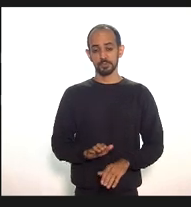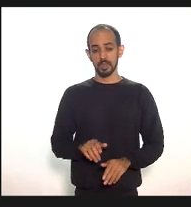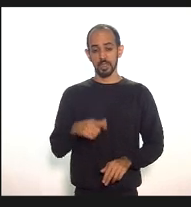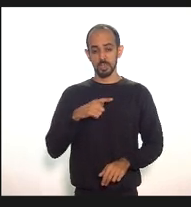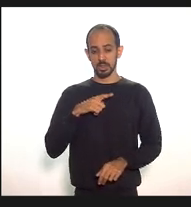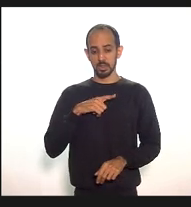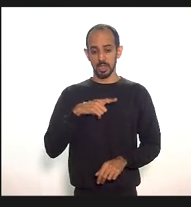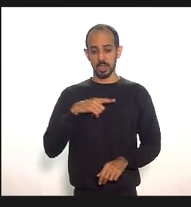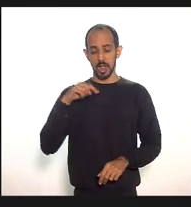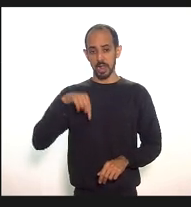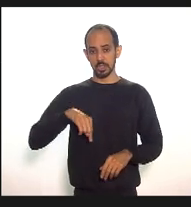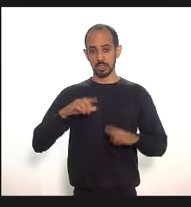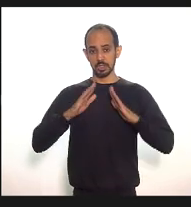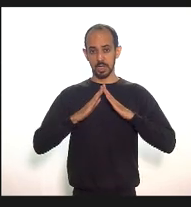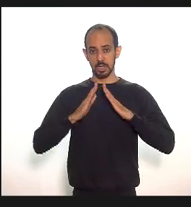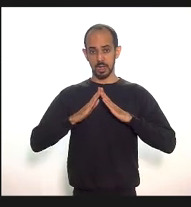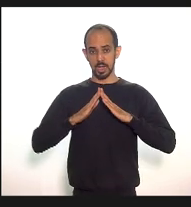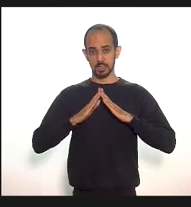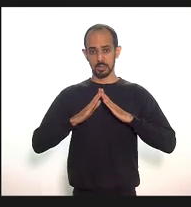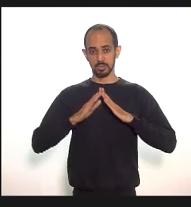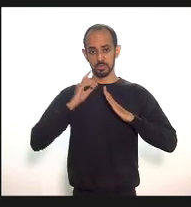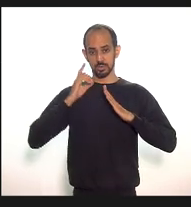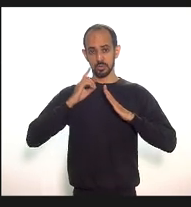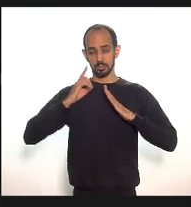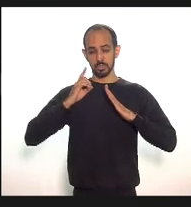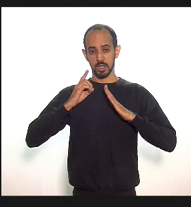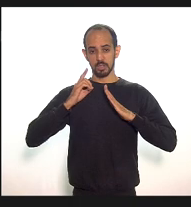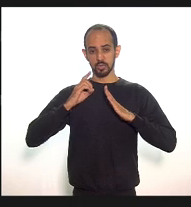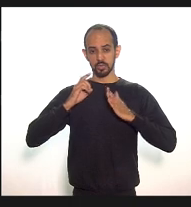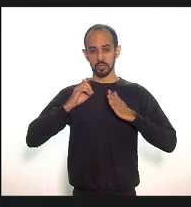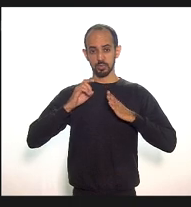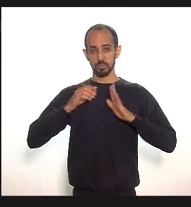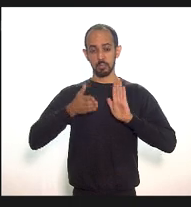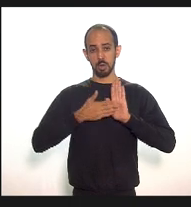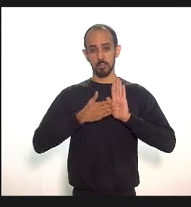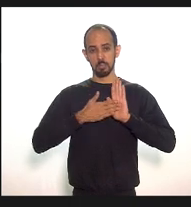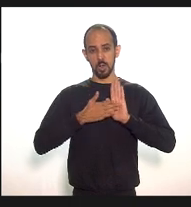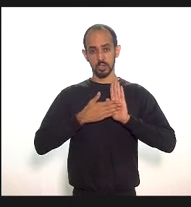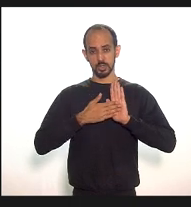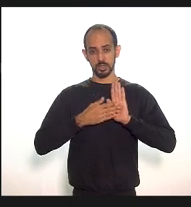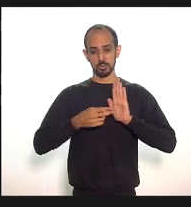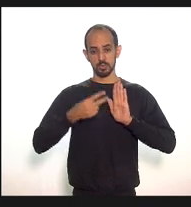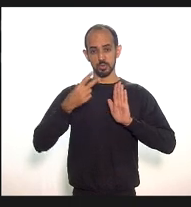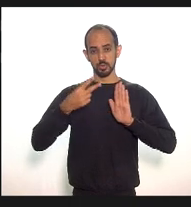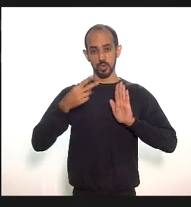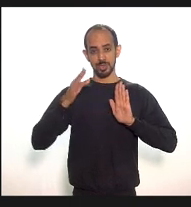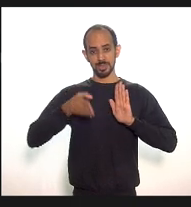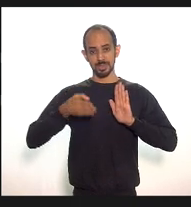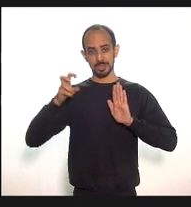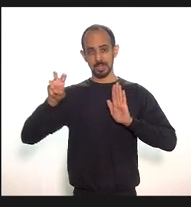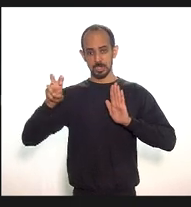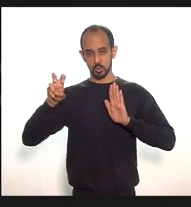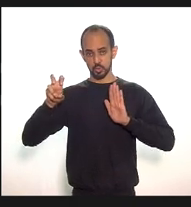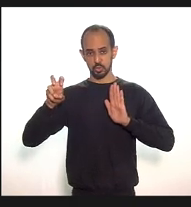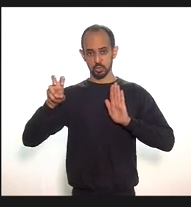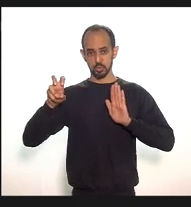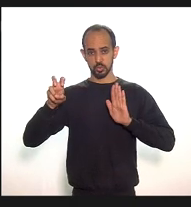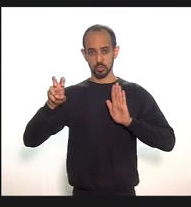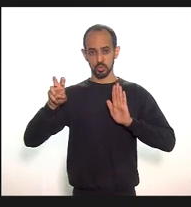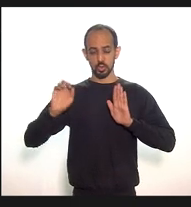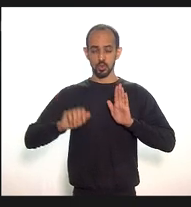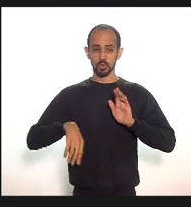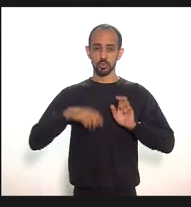é uma proposta assinada dois quintos dos deputados é naquela época